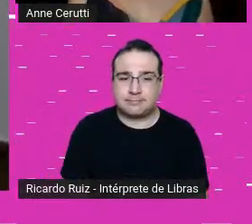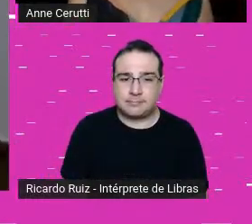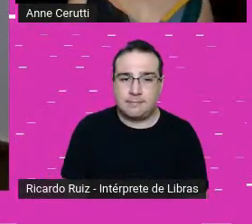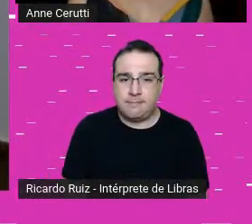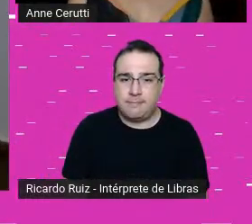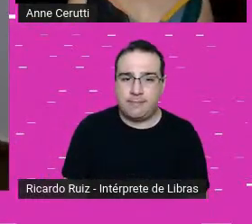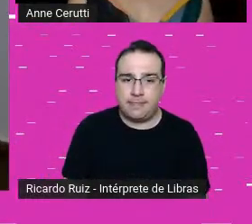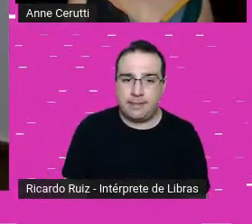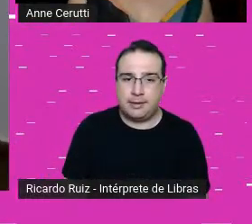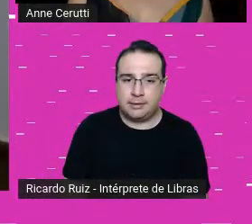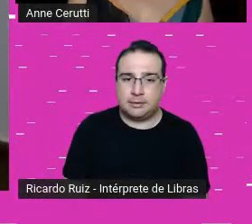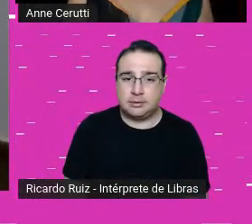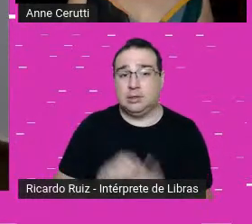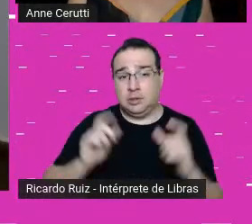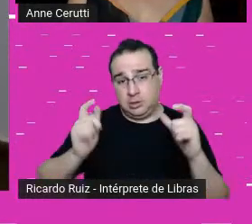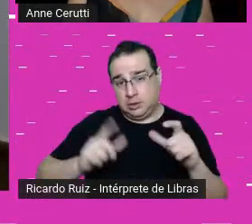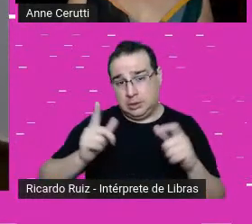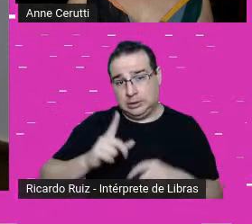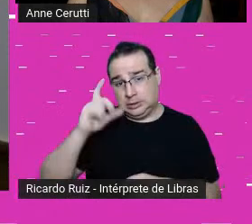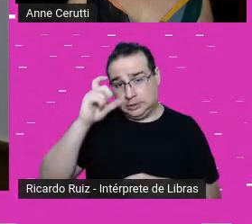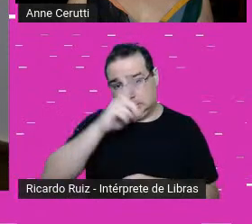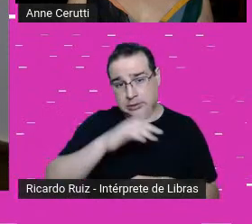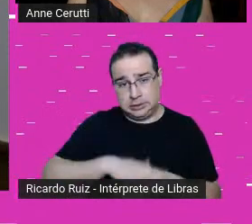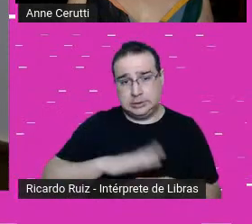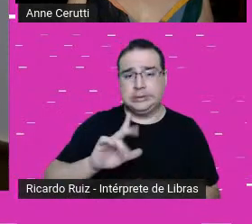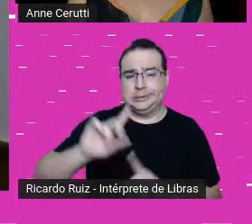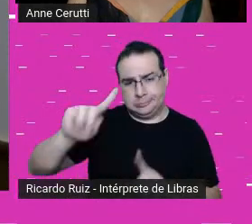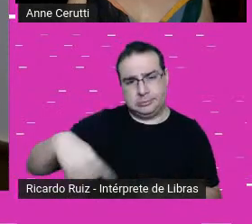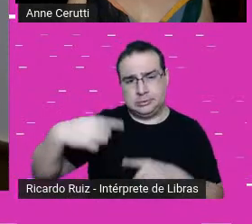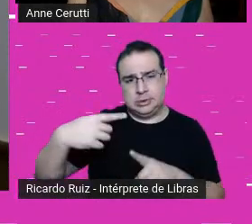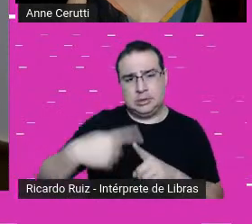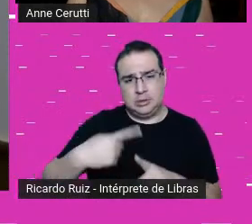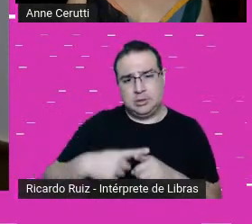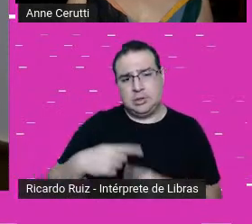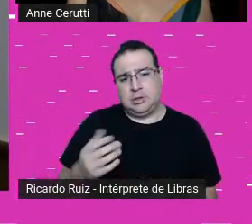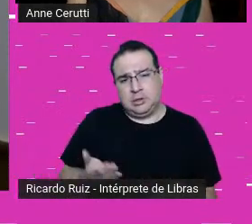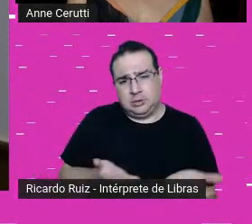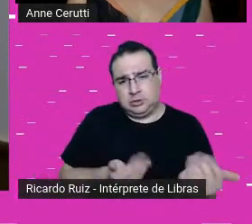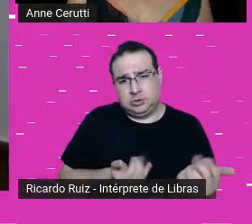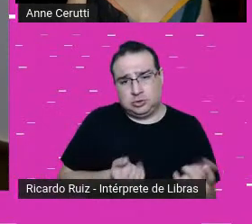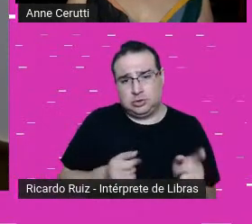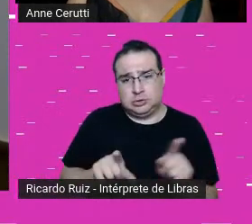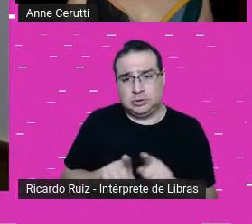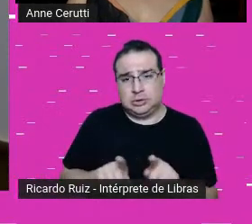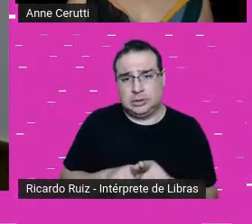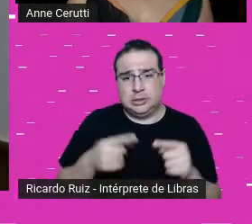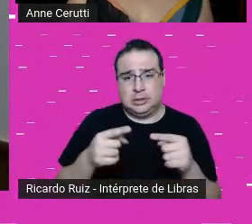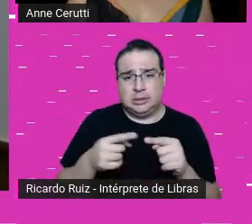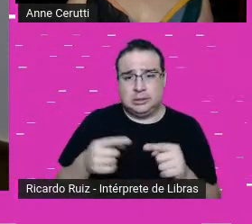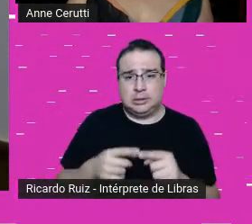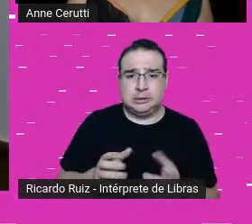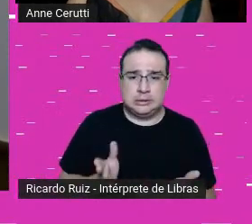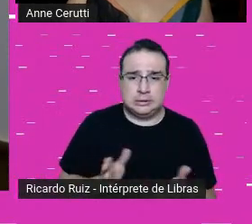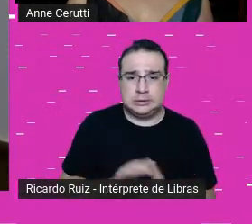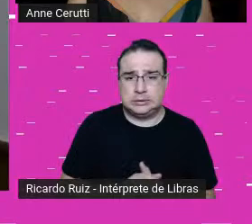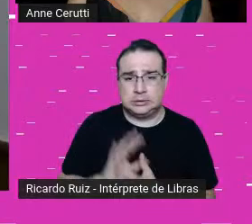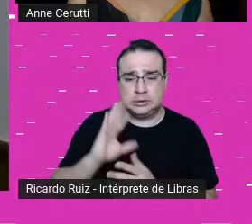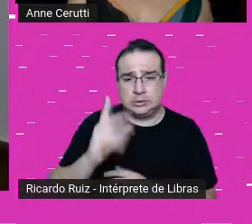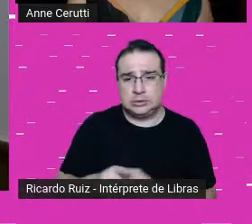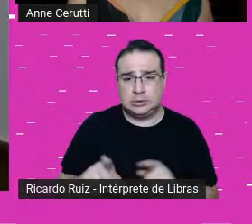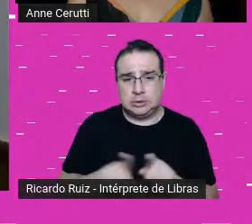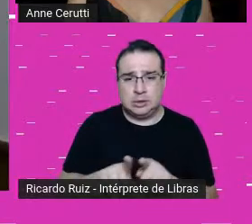Era de fato um lugar difícil, um baita desafio, porque eu era nova e eu acho que todos os atores eram